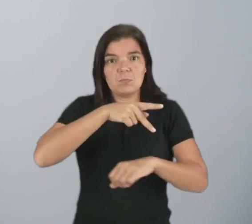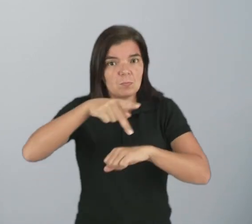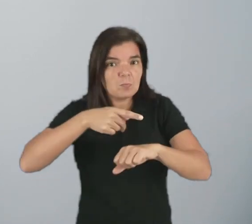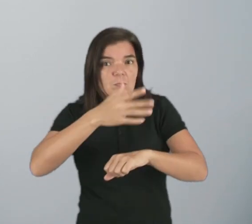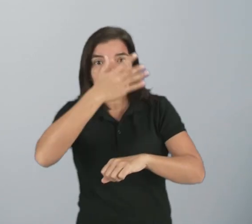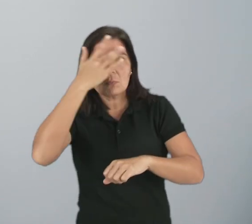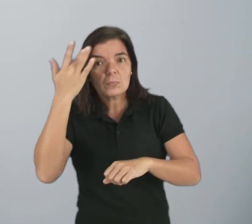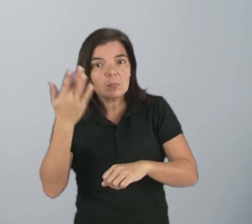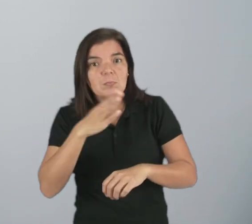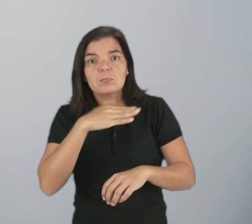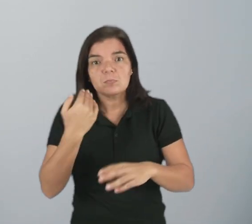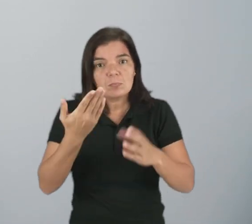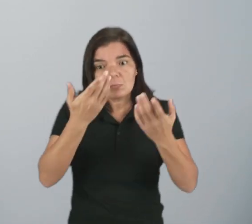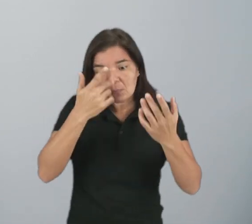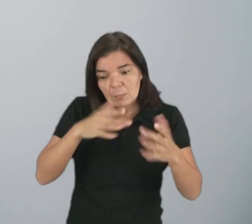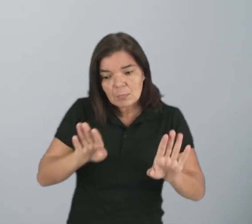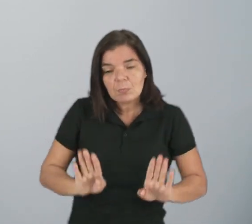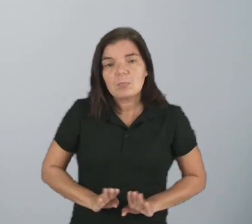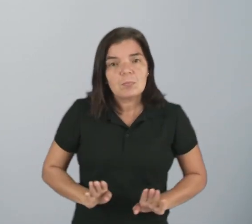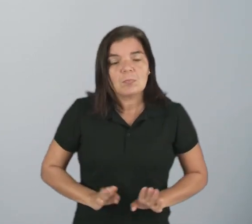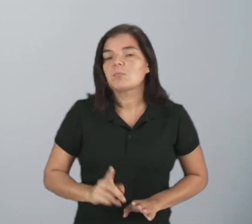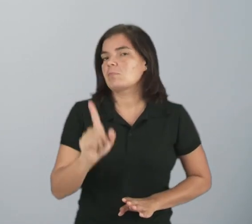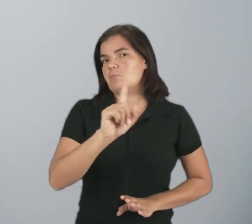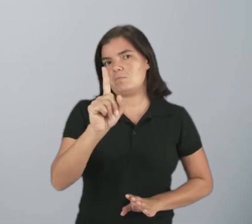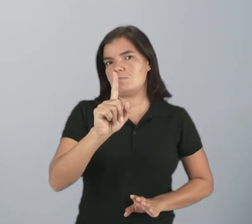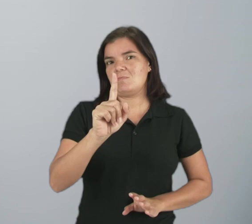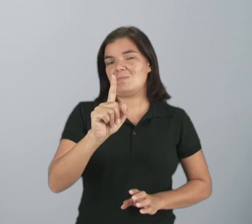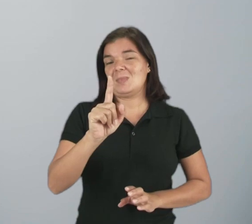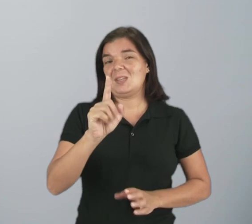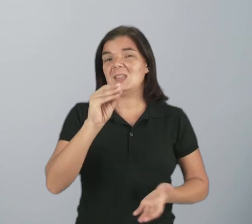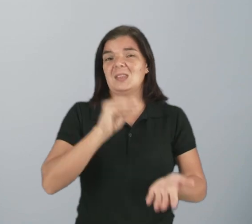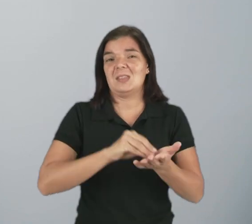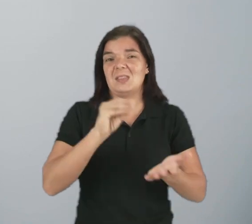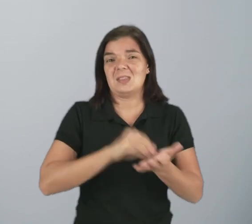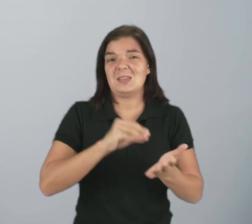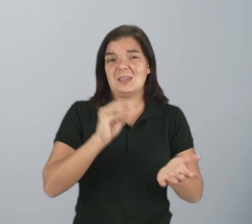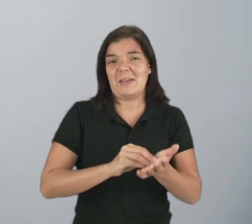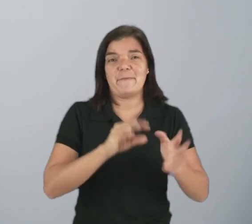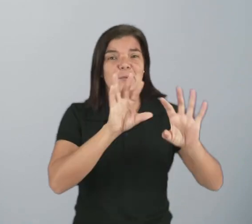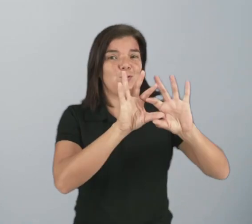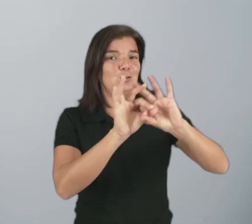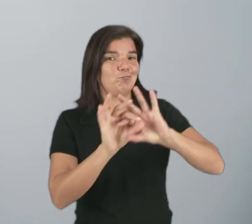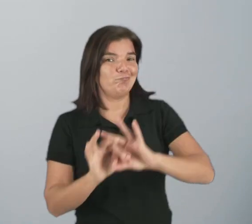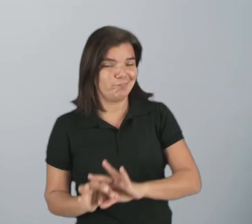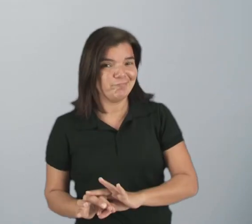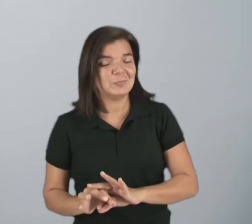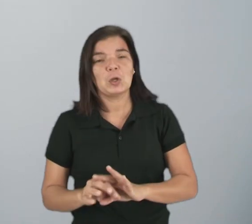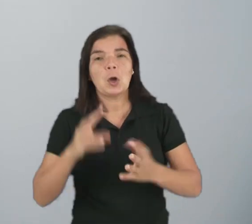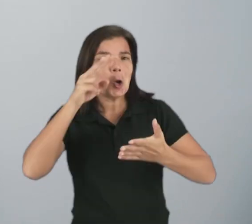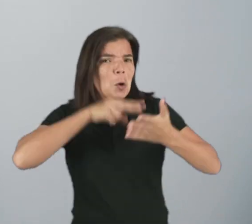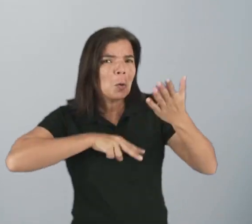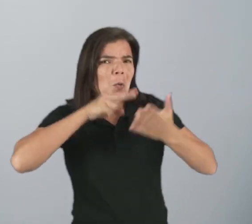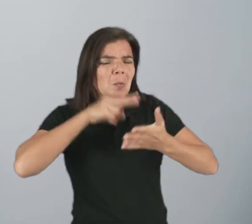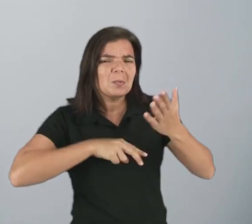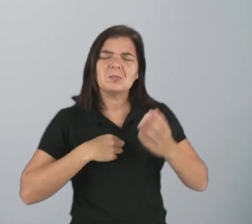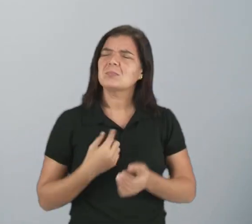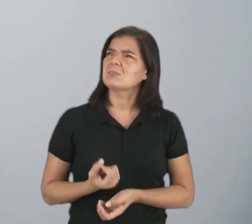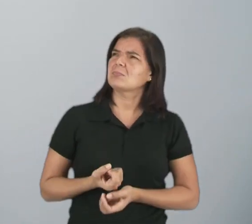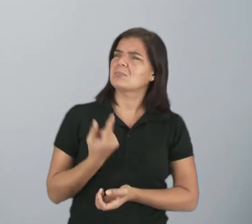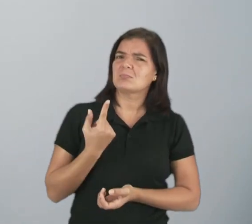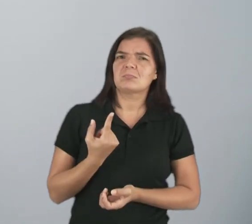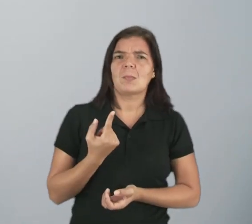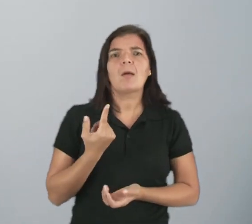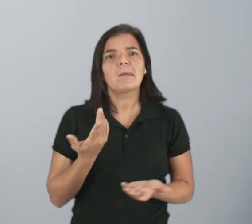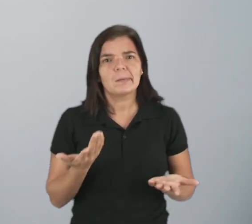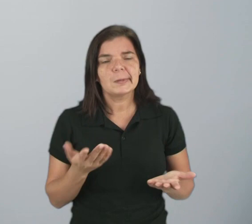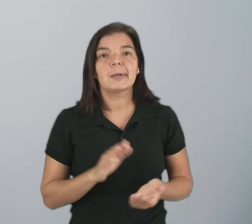país que as crianças estão morrendo de fome. Então veja que há aí uma incoerência nessa frase, não há um sentido. O leitor fica perdido na